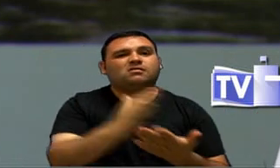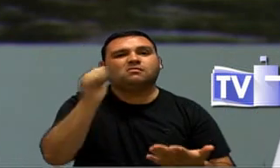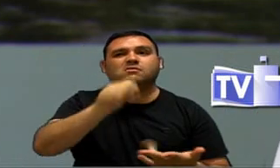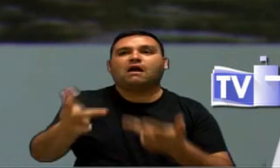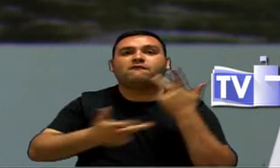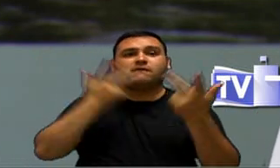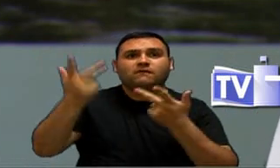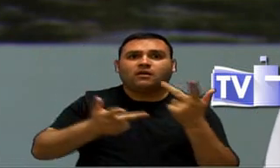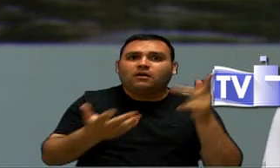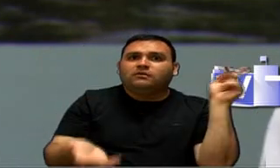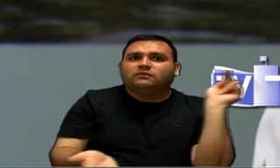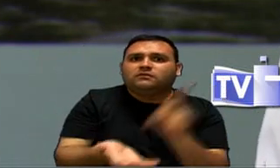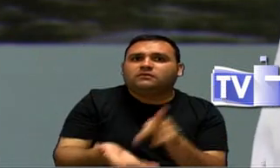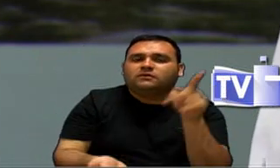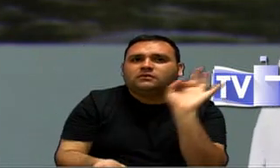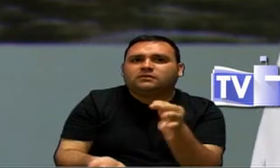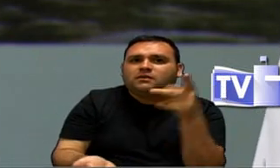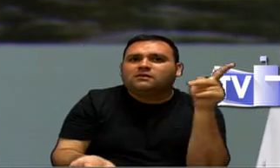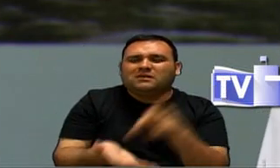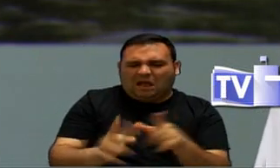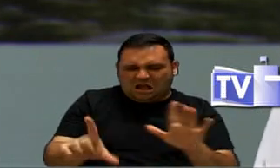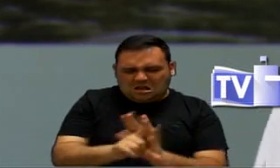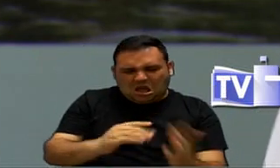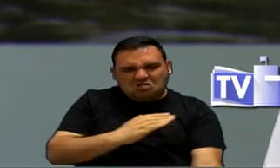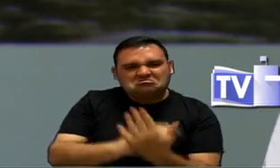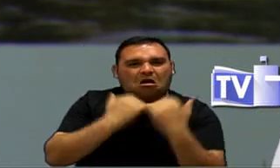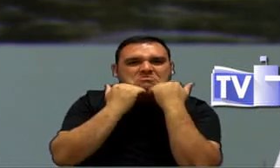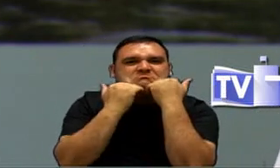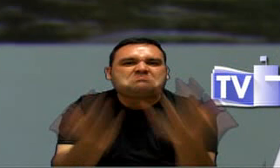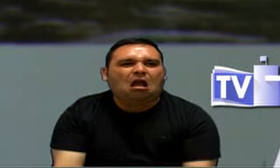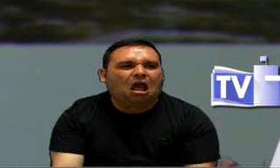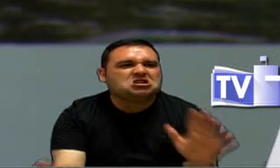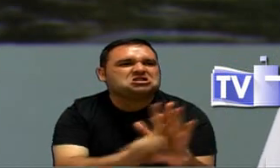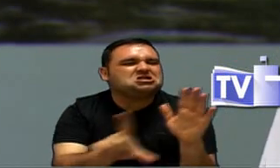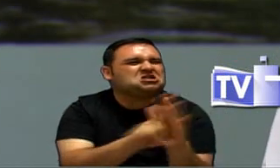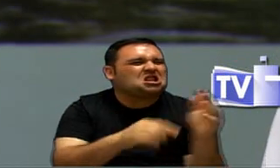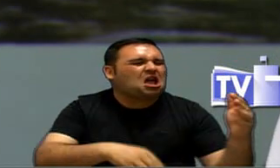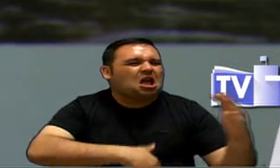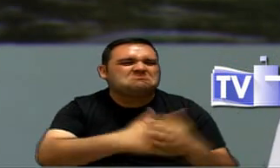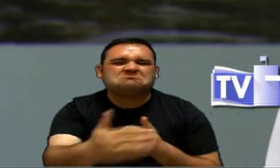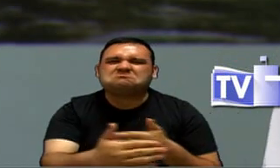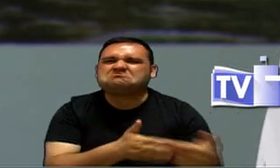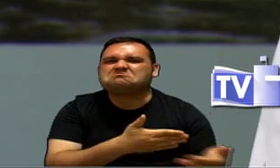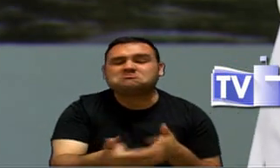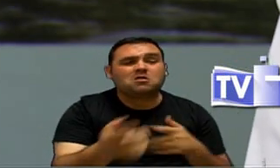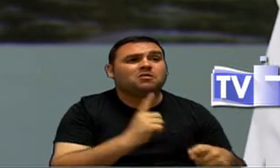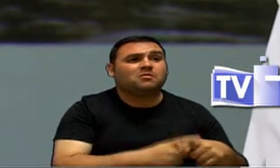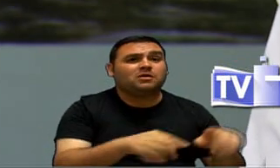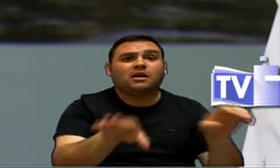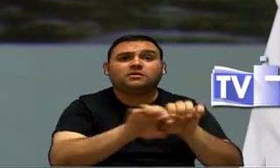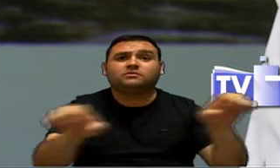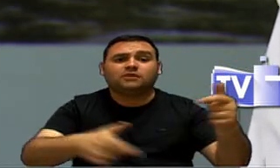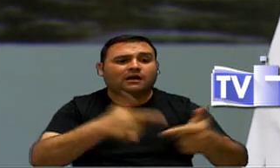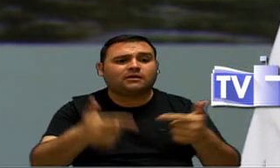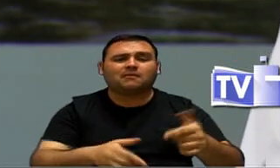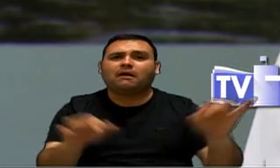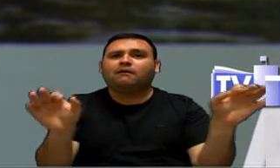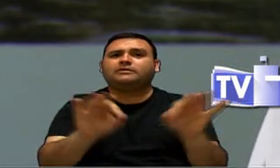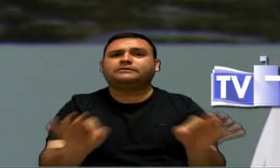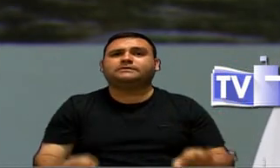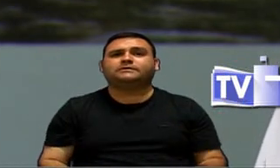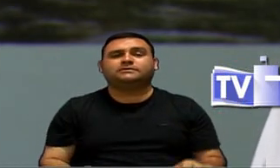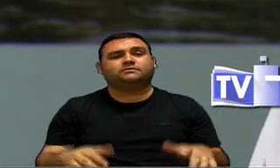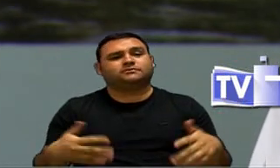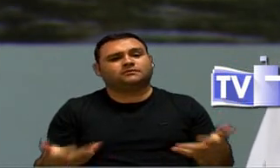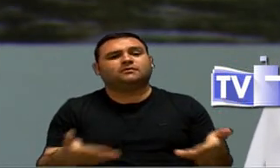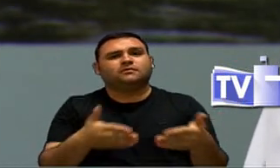falando, e é verdade, esta lei não me serviu para nada, essa lei não vale nada, porque as estruturas não funcionam. Então, o que eu